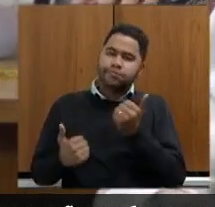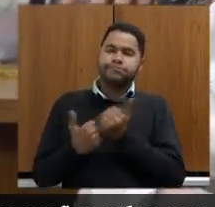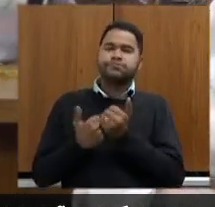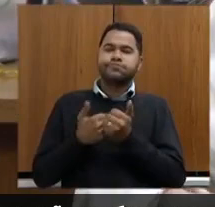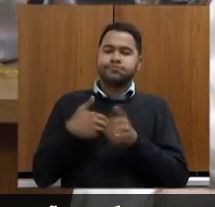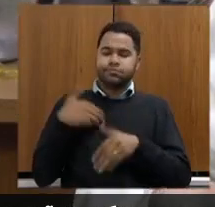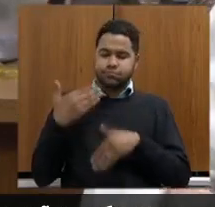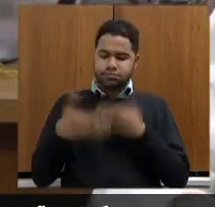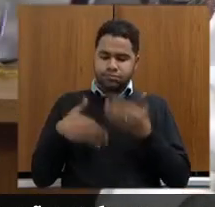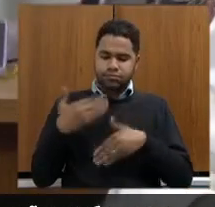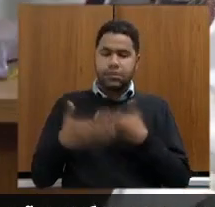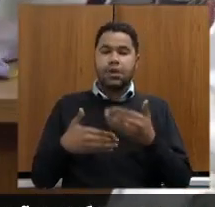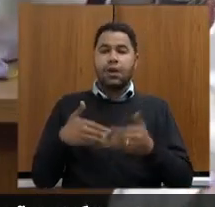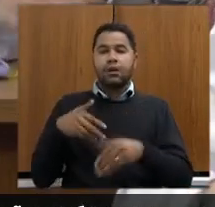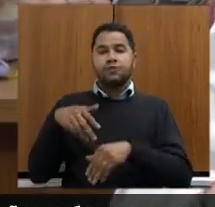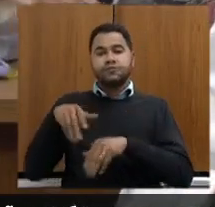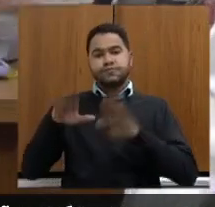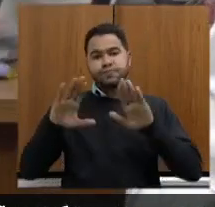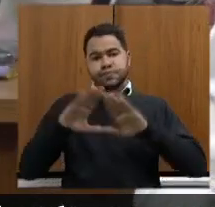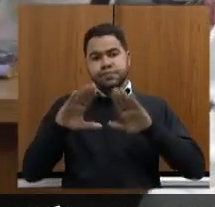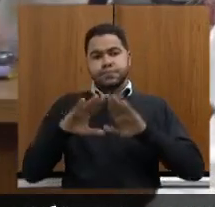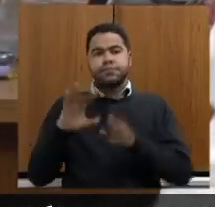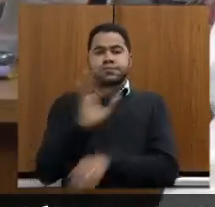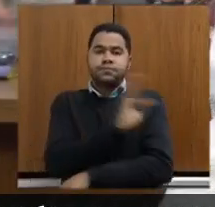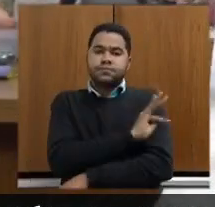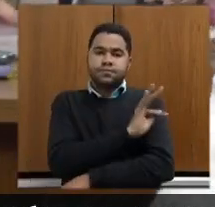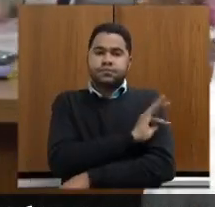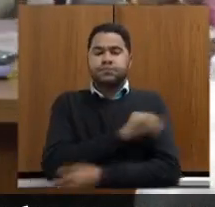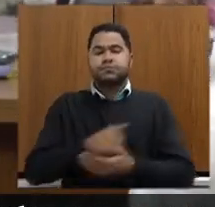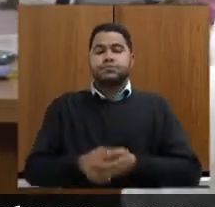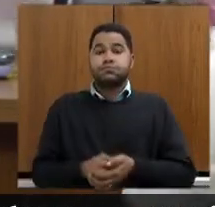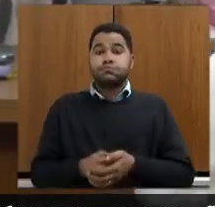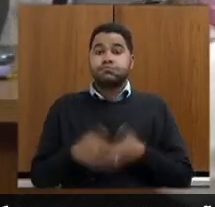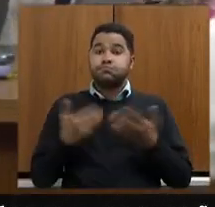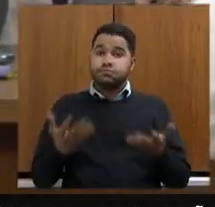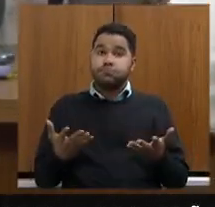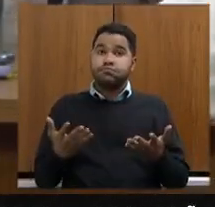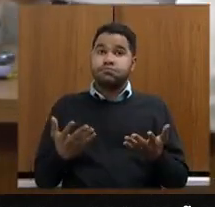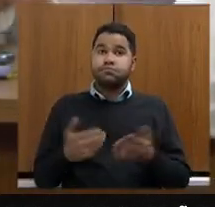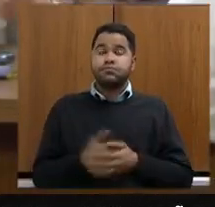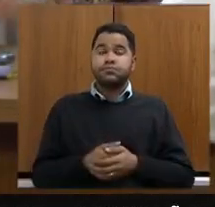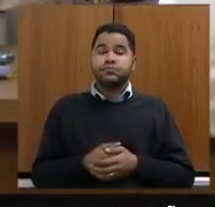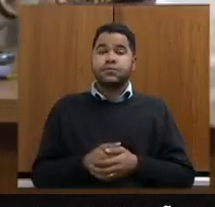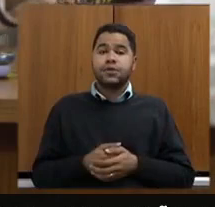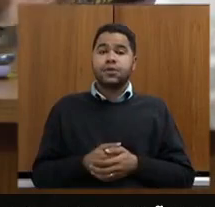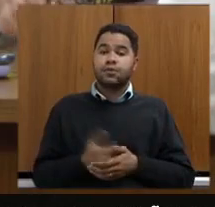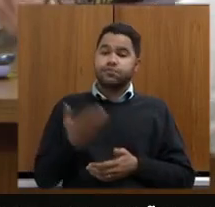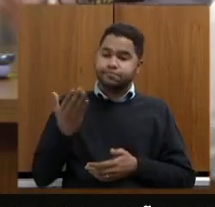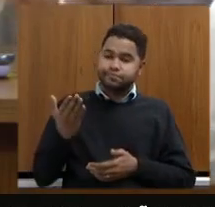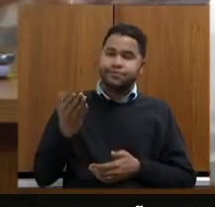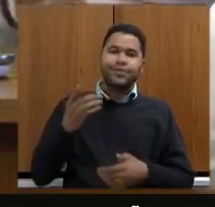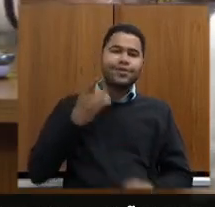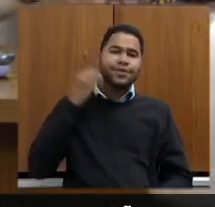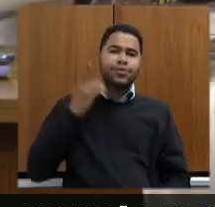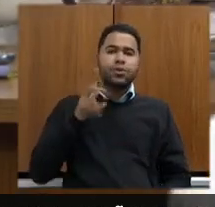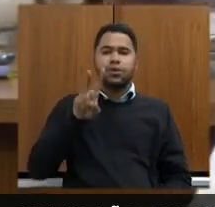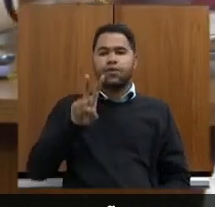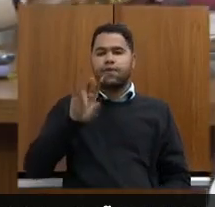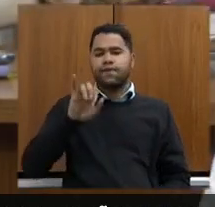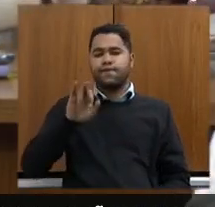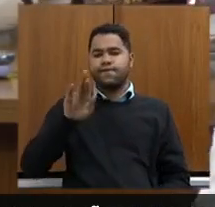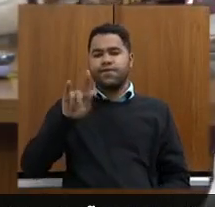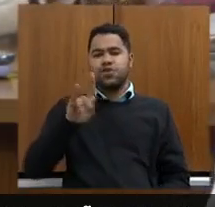ajudar a conduzir os trabalhos na Assembleia fiscaliza e pessoalmente Deputado Virgílio Guimarães só